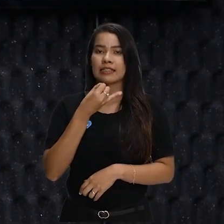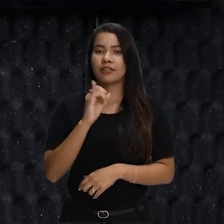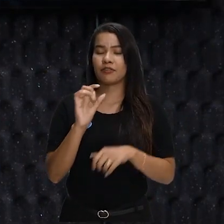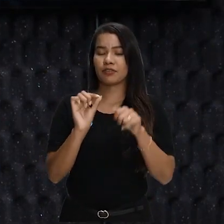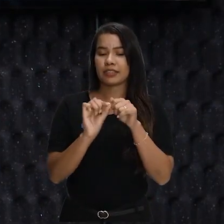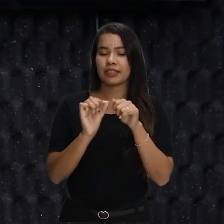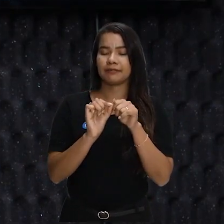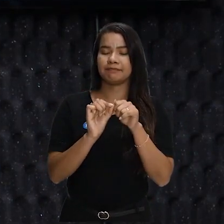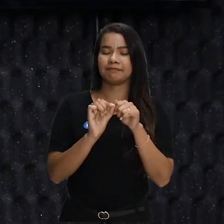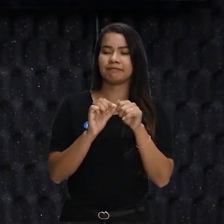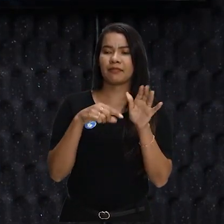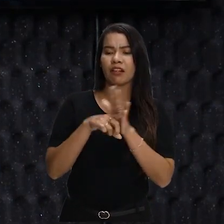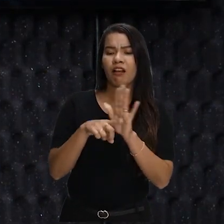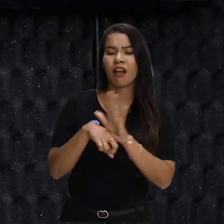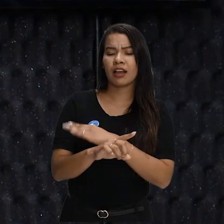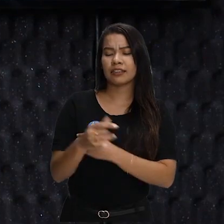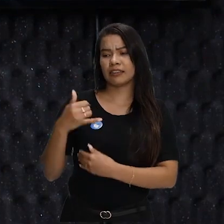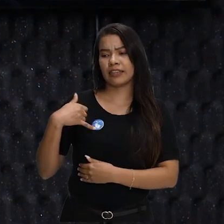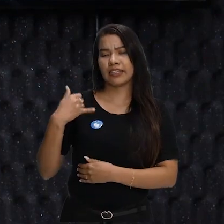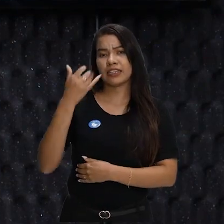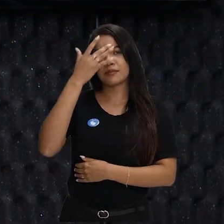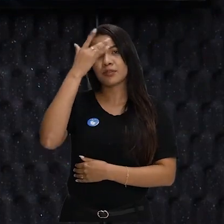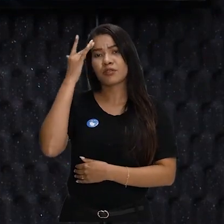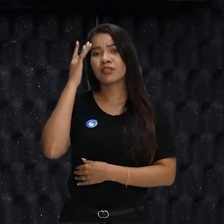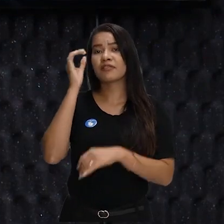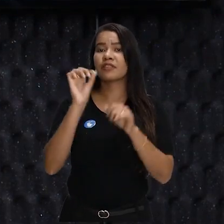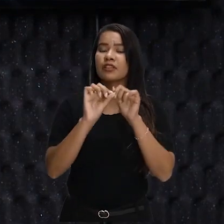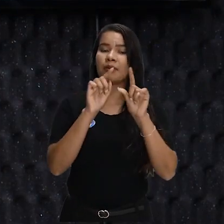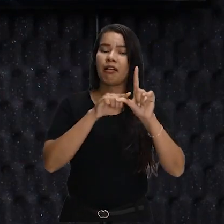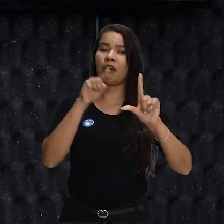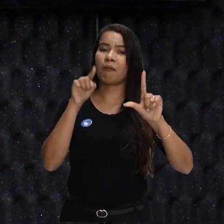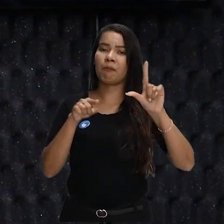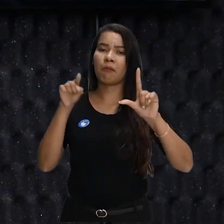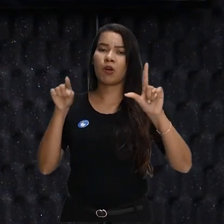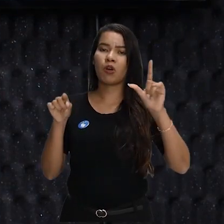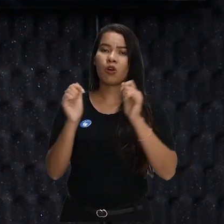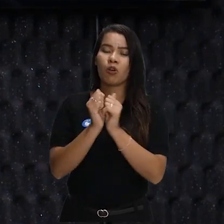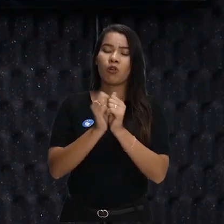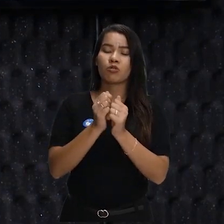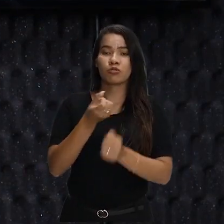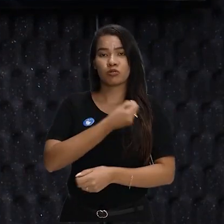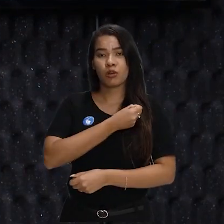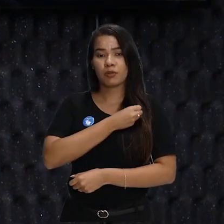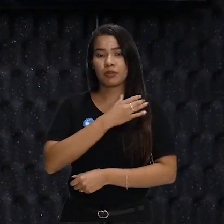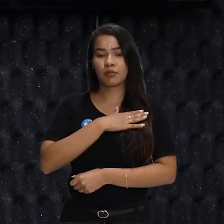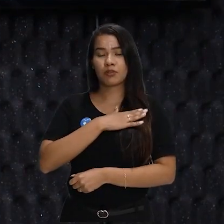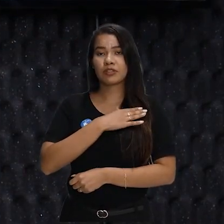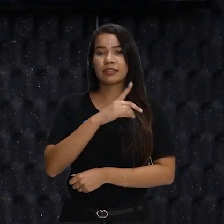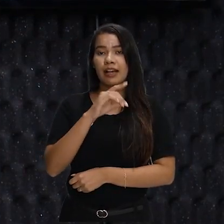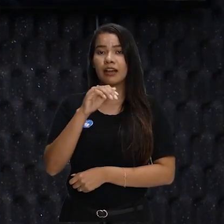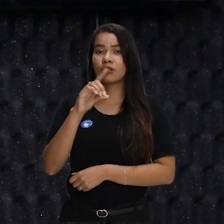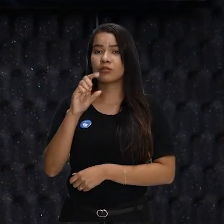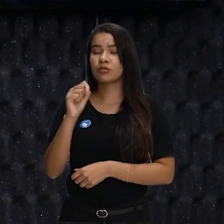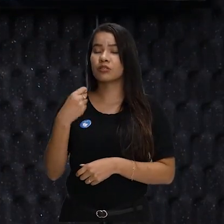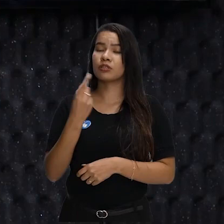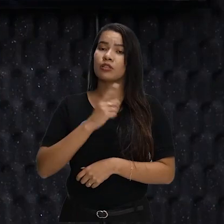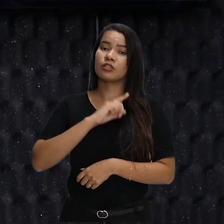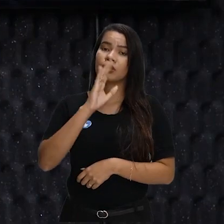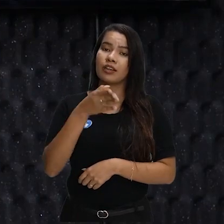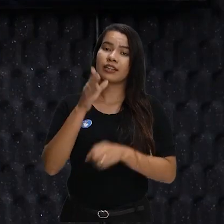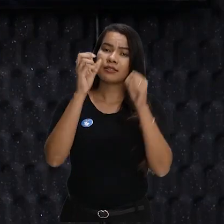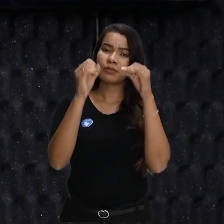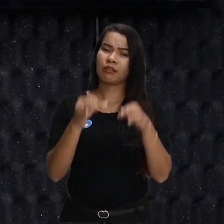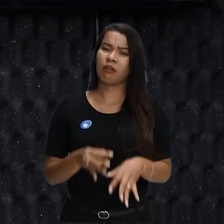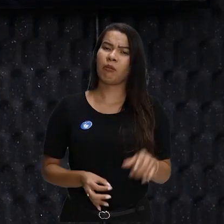tabela com os dados, com os números, esses são os meus dados. Tá? Então falamos um pouco isso na aula passada e hoje a